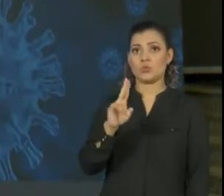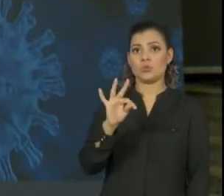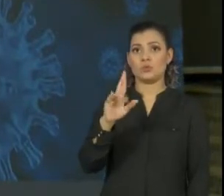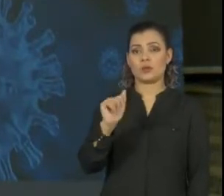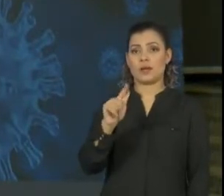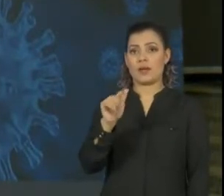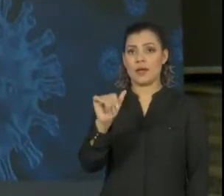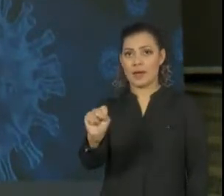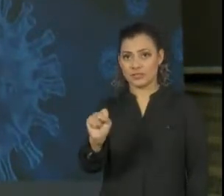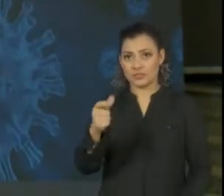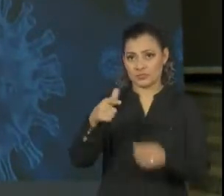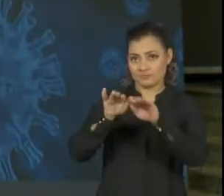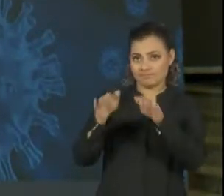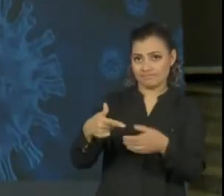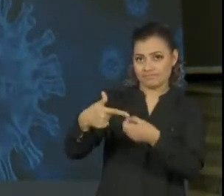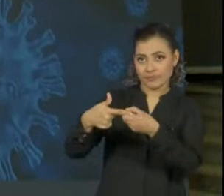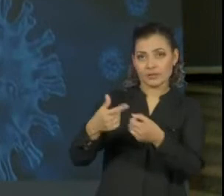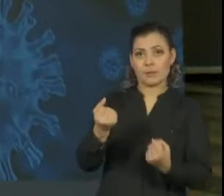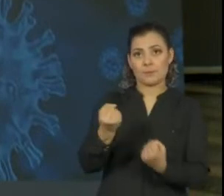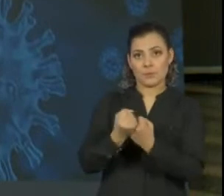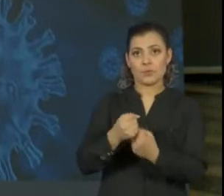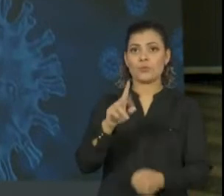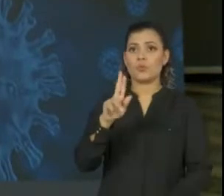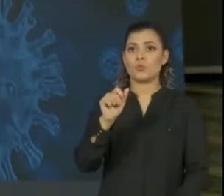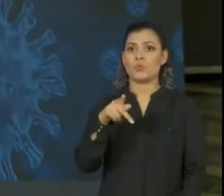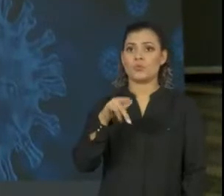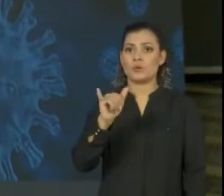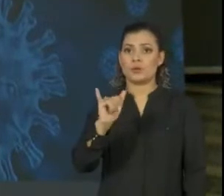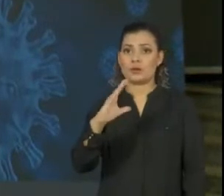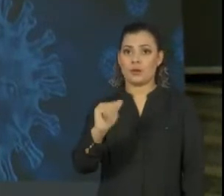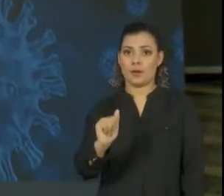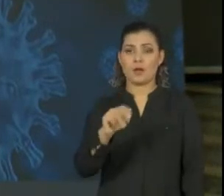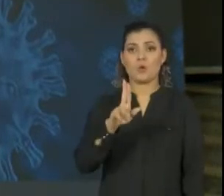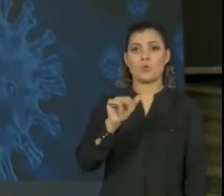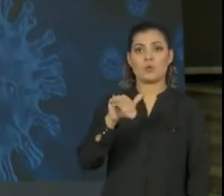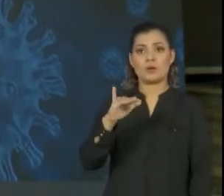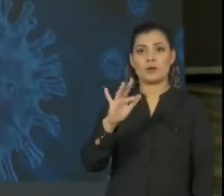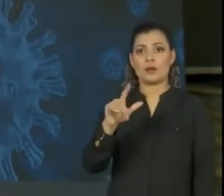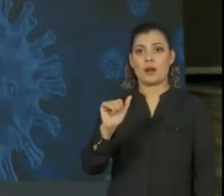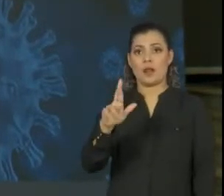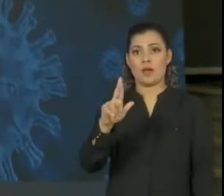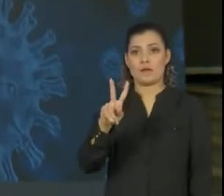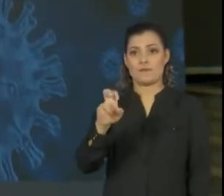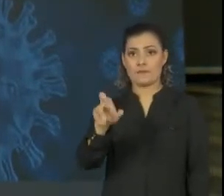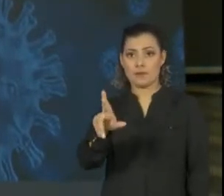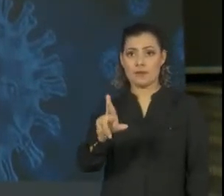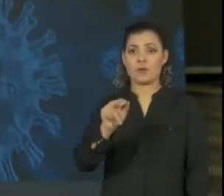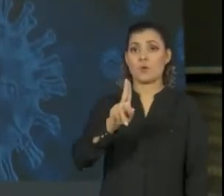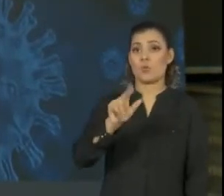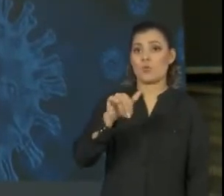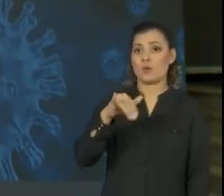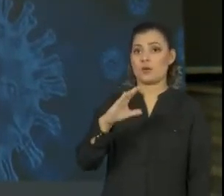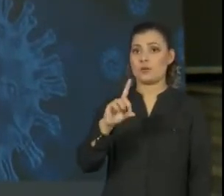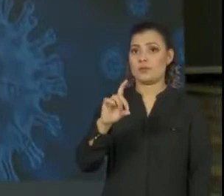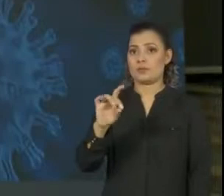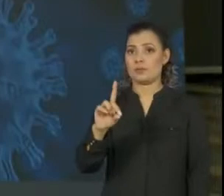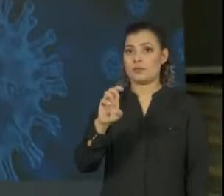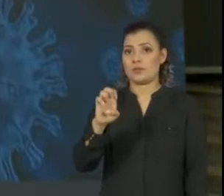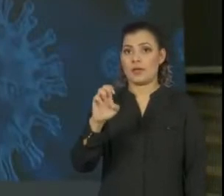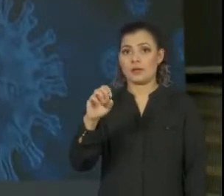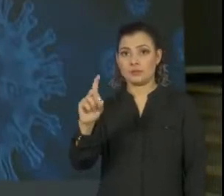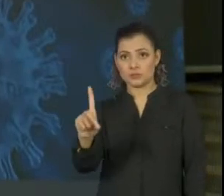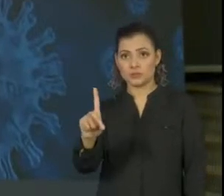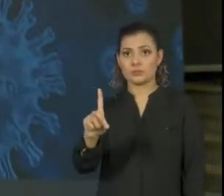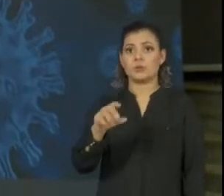Unimed São Paulo, Unipar, Vivo, Votorantim, Volkswagen, Wind